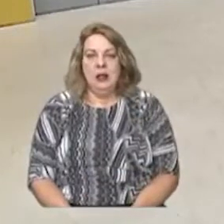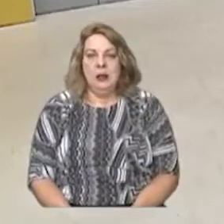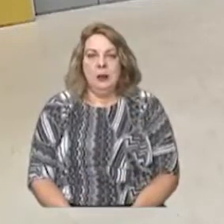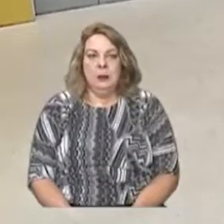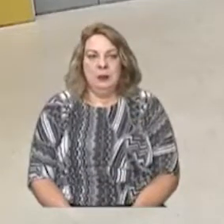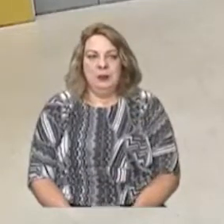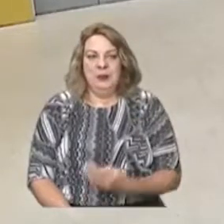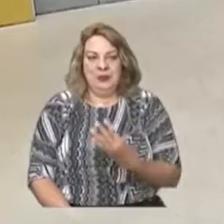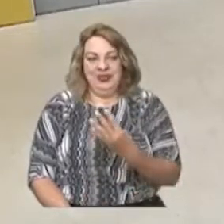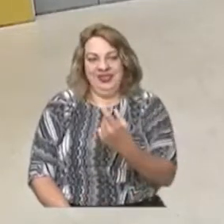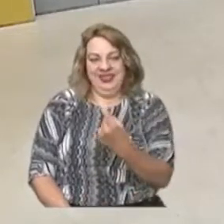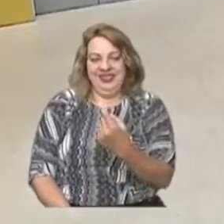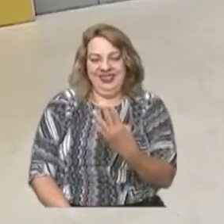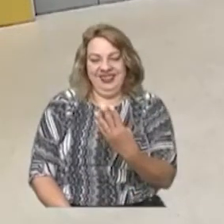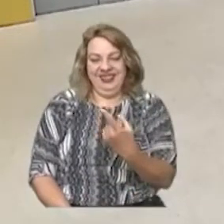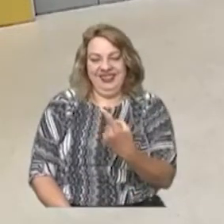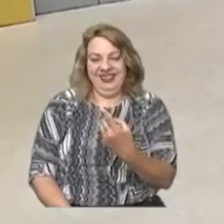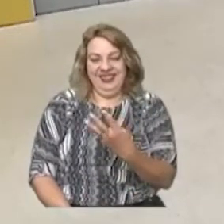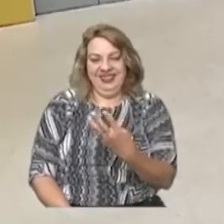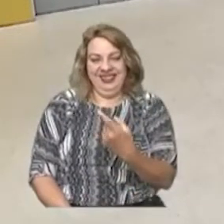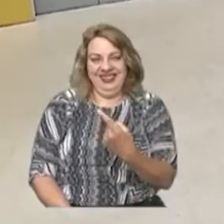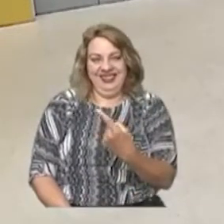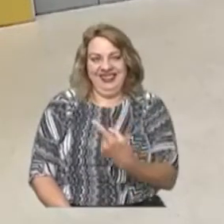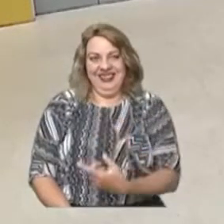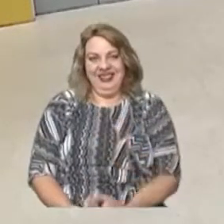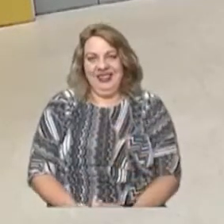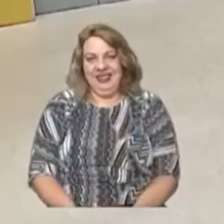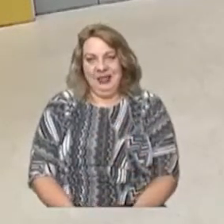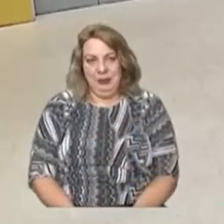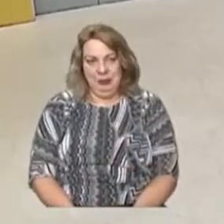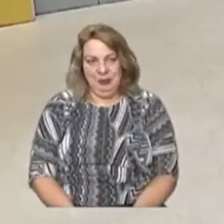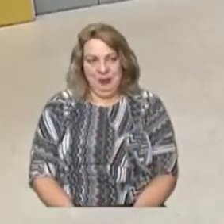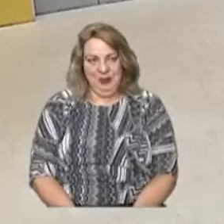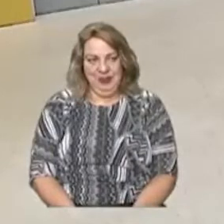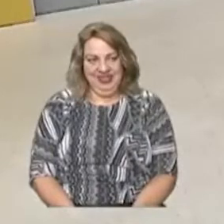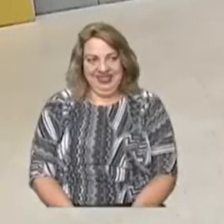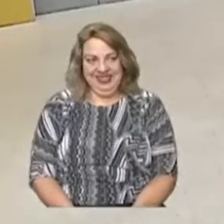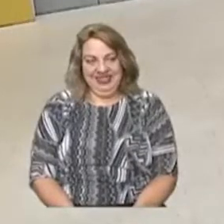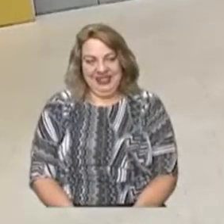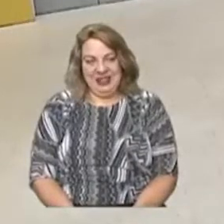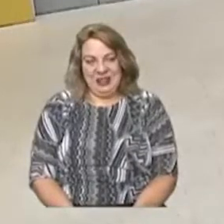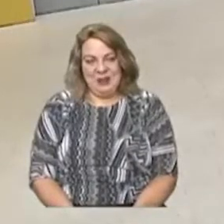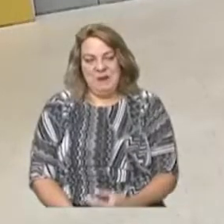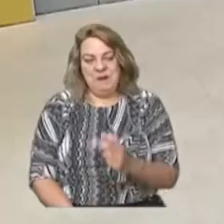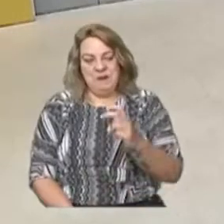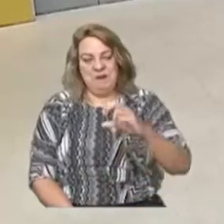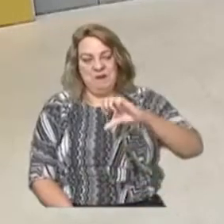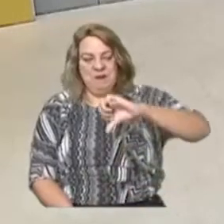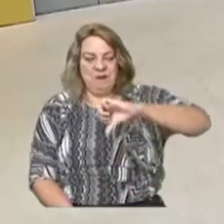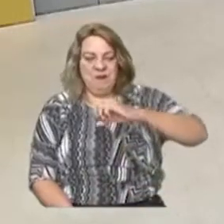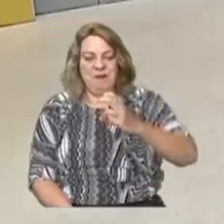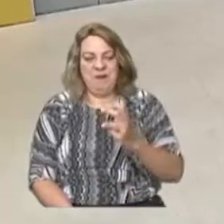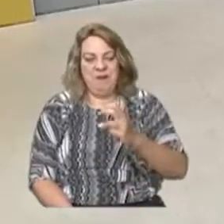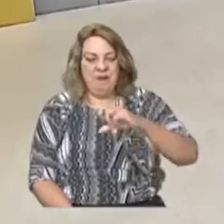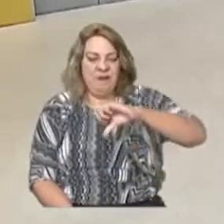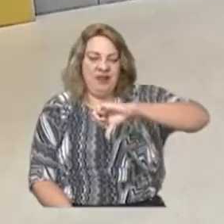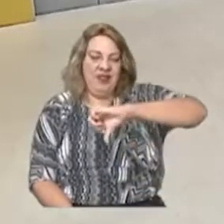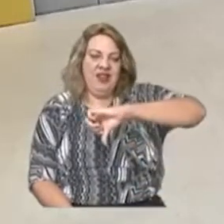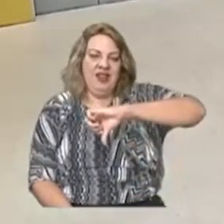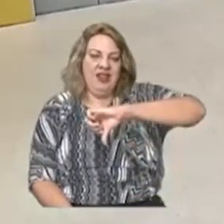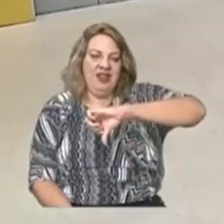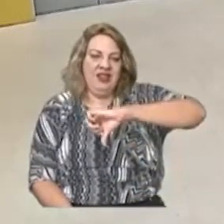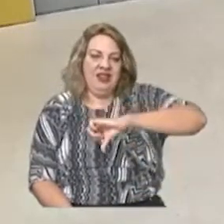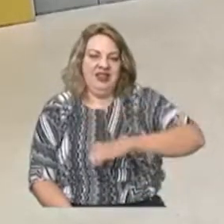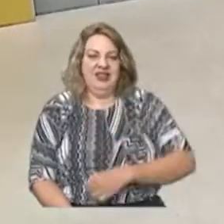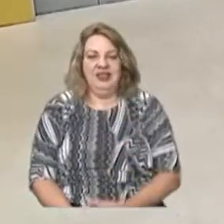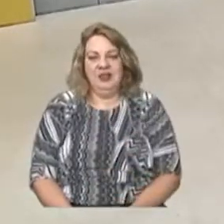você marca 41, 41. Vem comigo marcando 59,